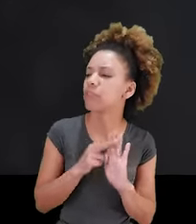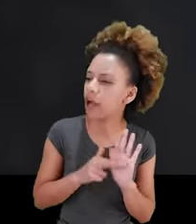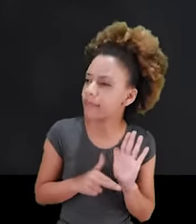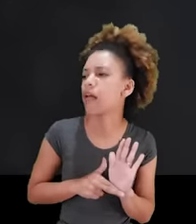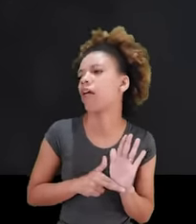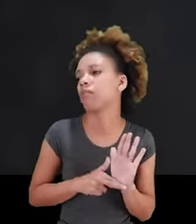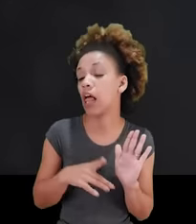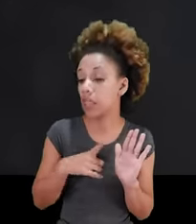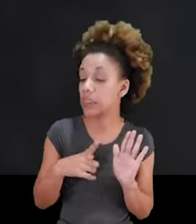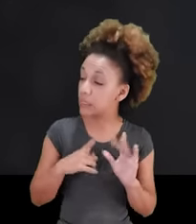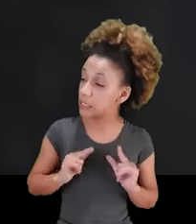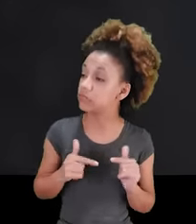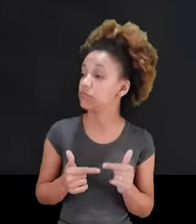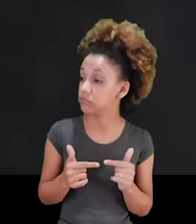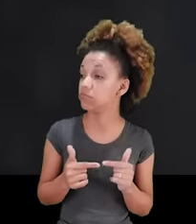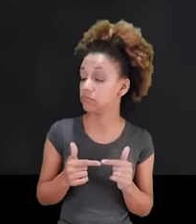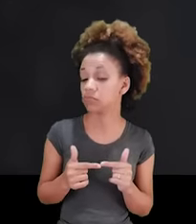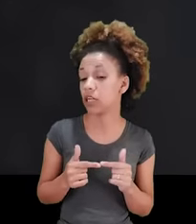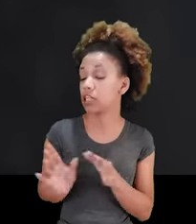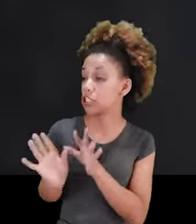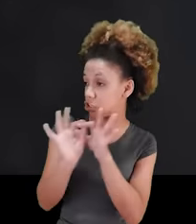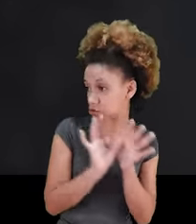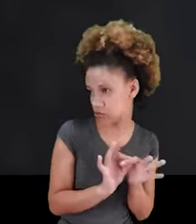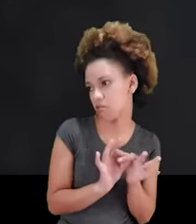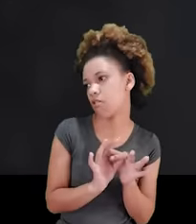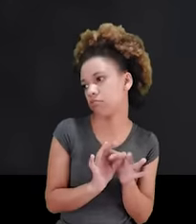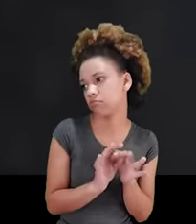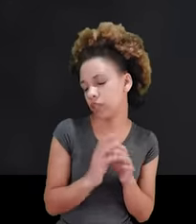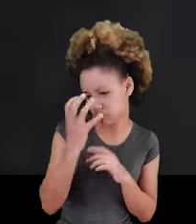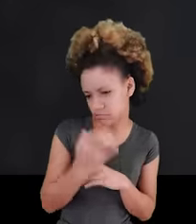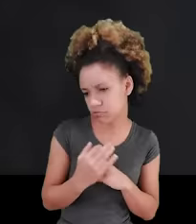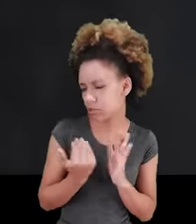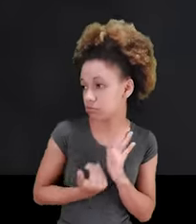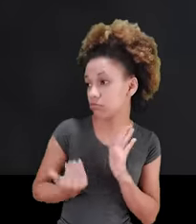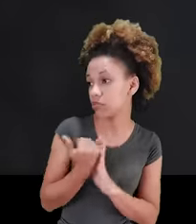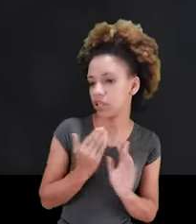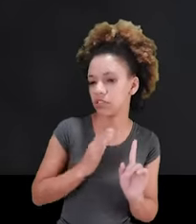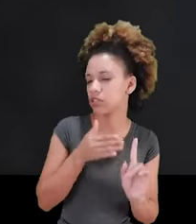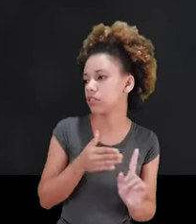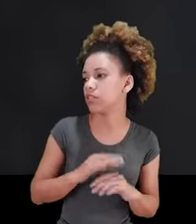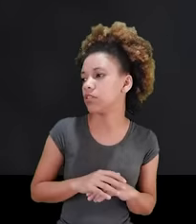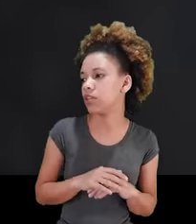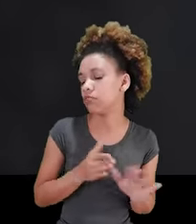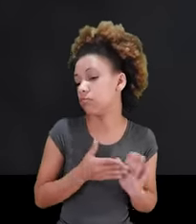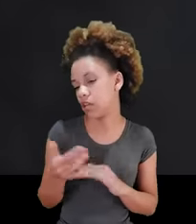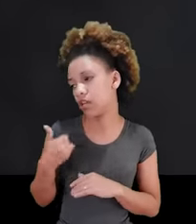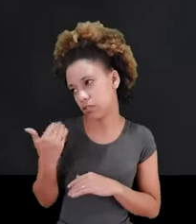Se calhar tem esse lado meio arrogante que muita gente associa, então, sobretudo agora nesta fase dele, não é? Está assim meio já na fase